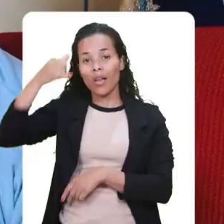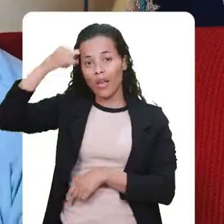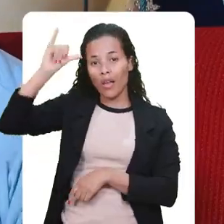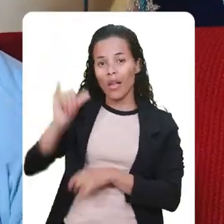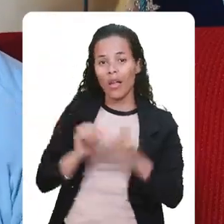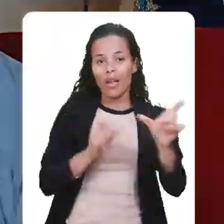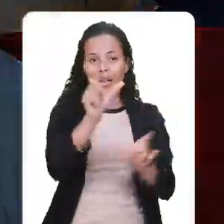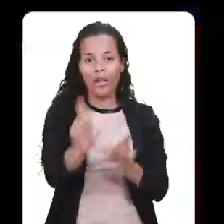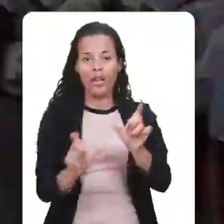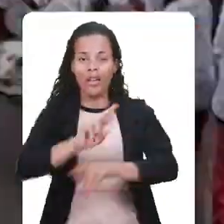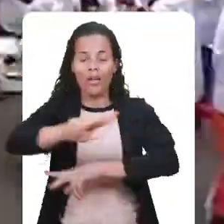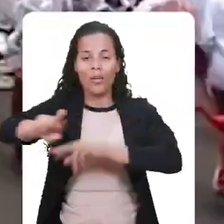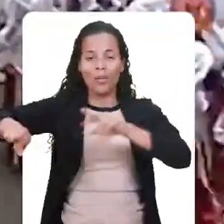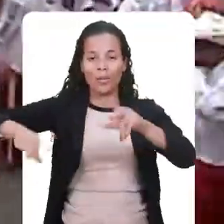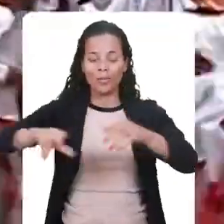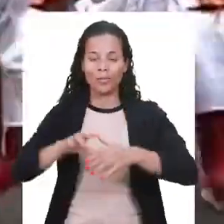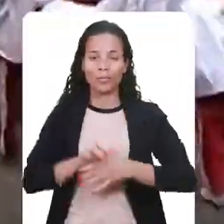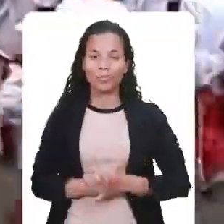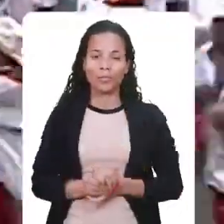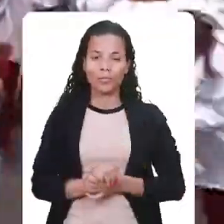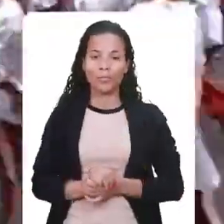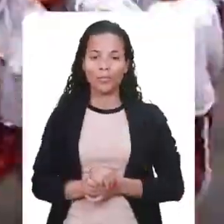um tem sua forma.